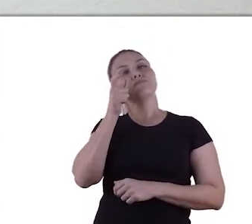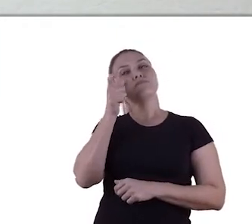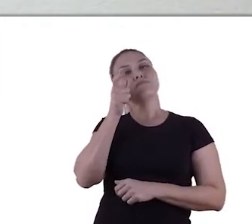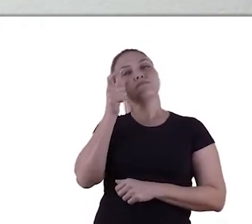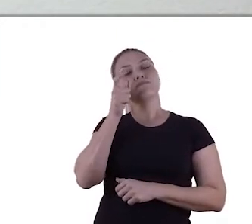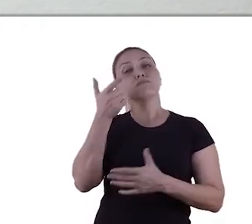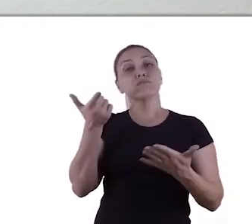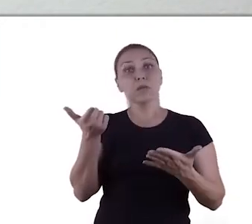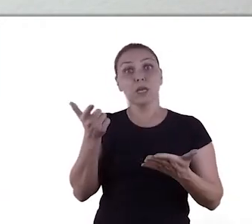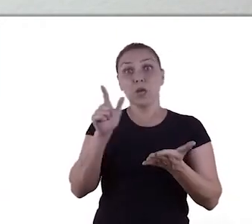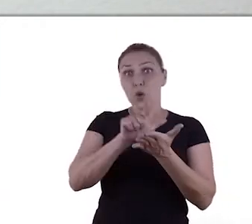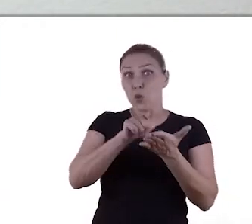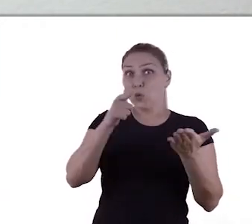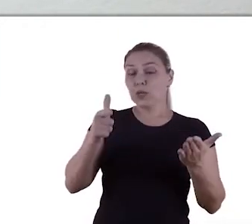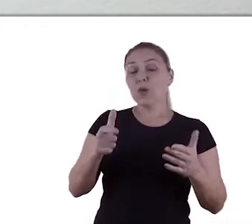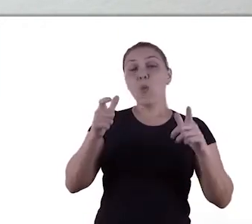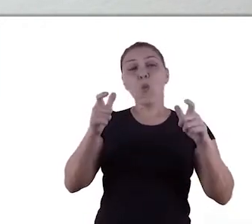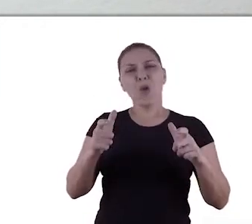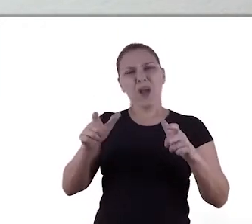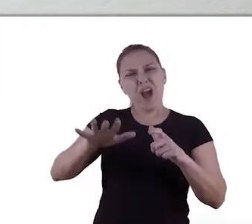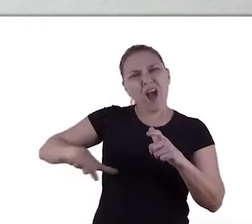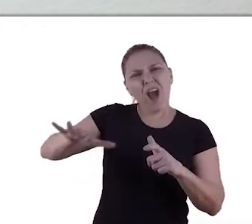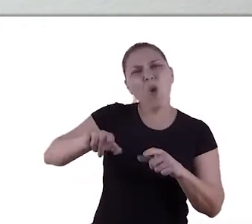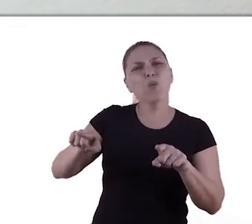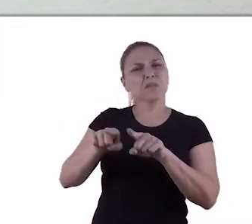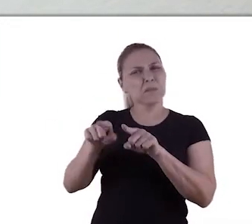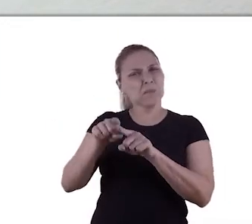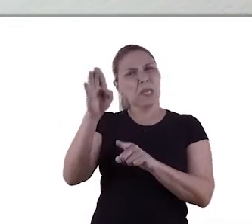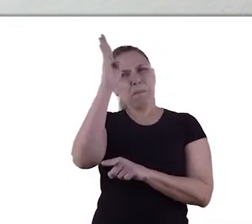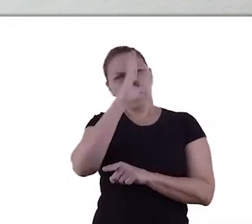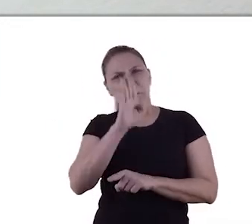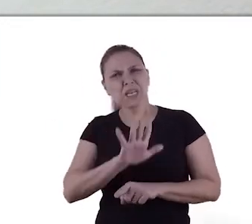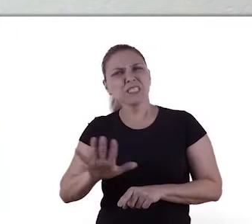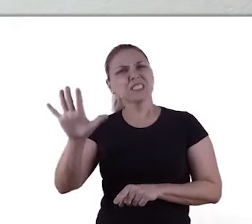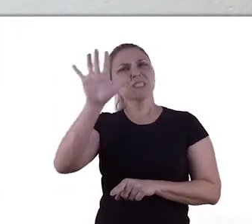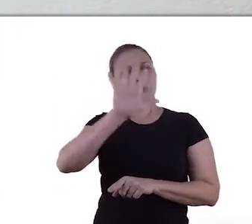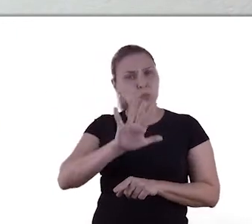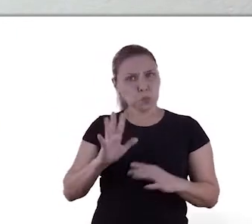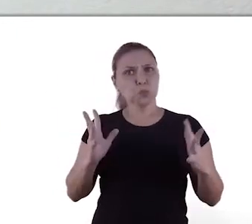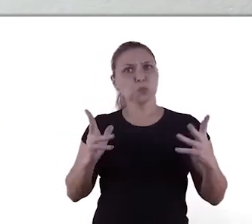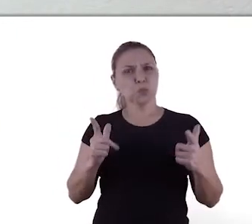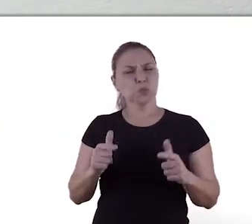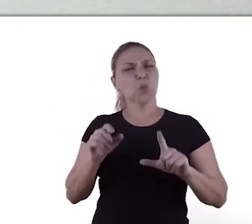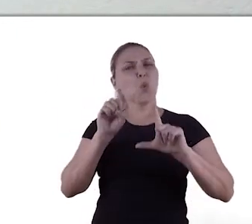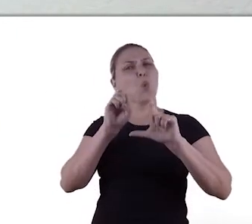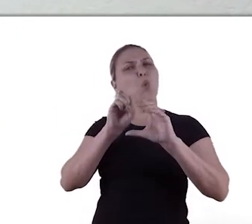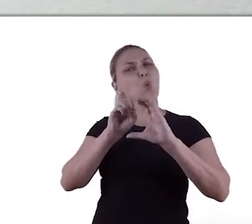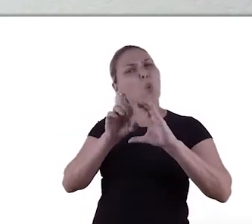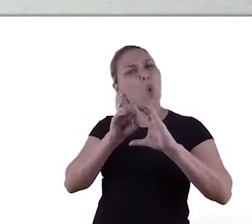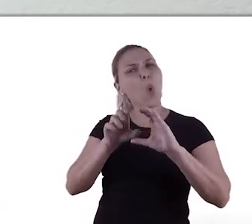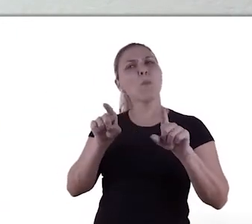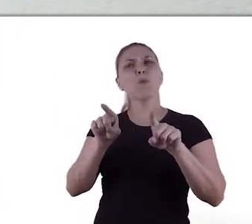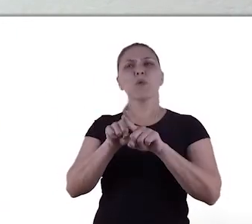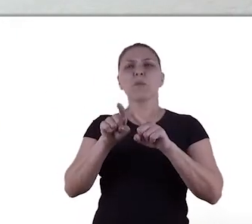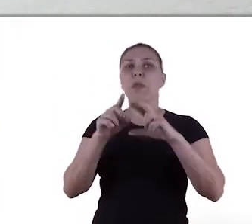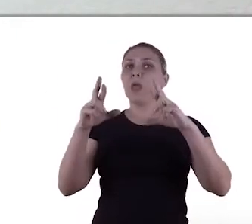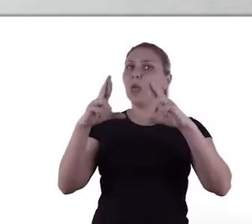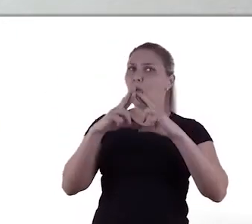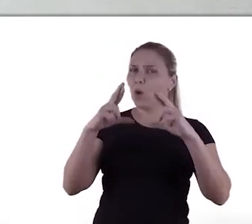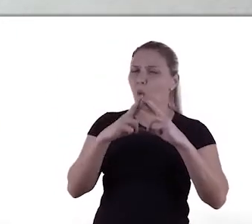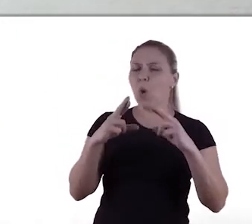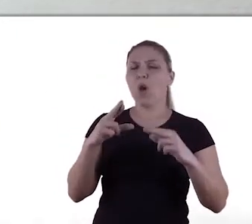assisti jornais locais e também nacionais, da Rede Globo, Rede